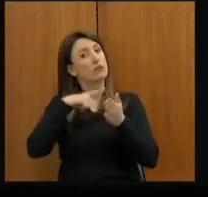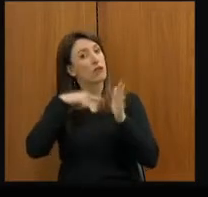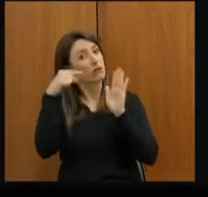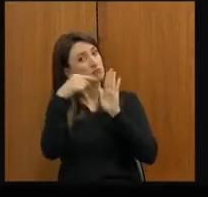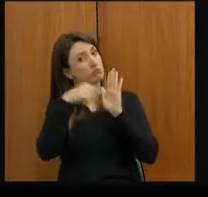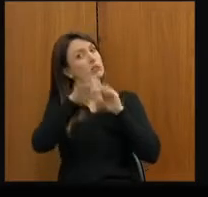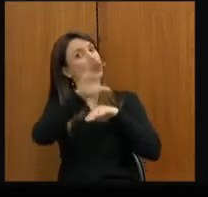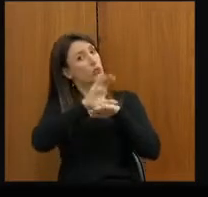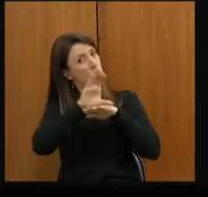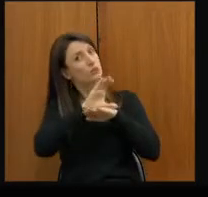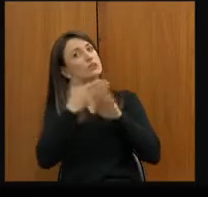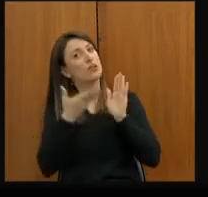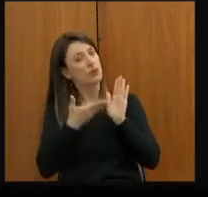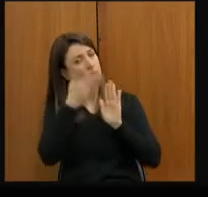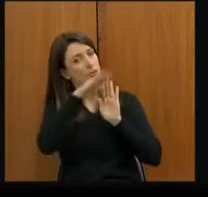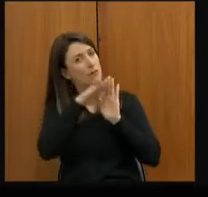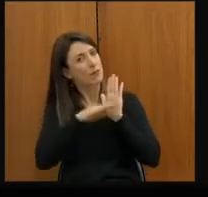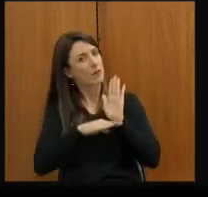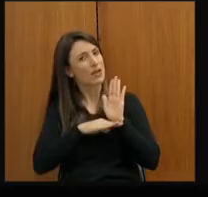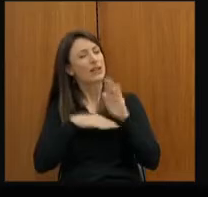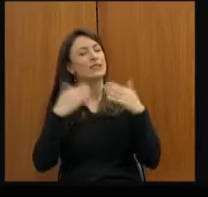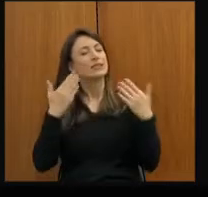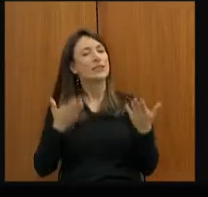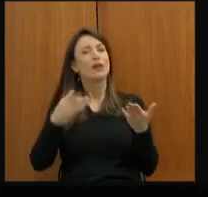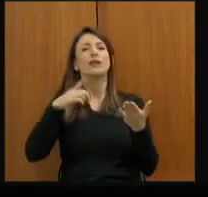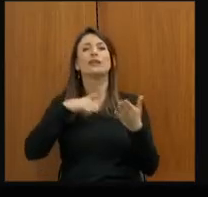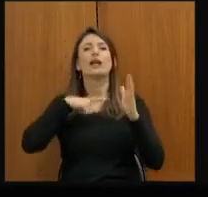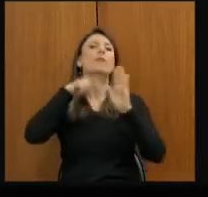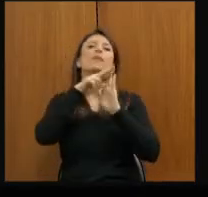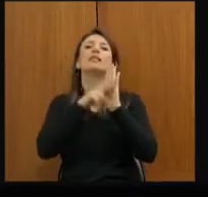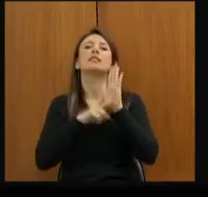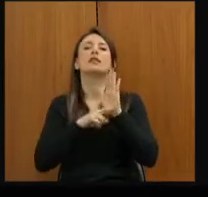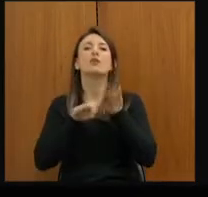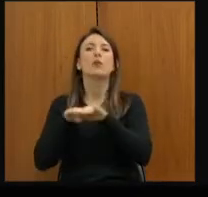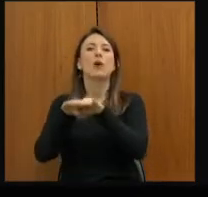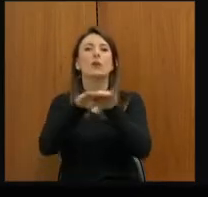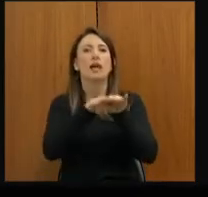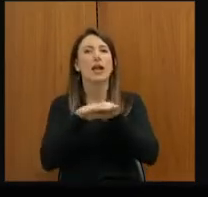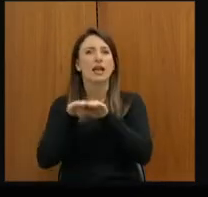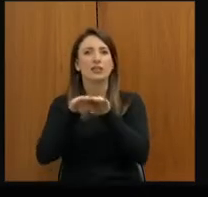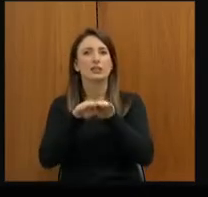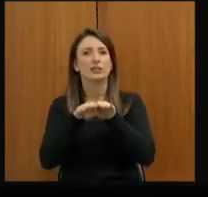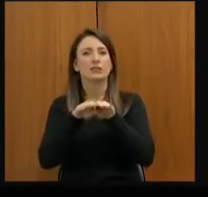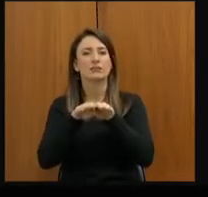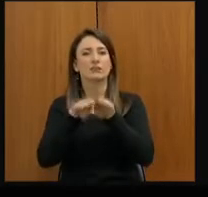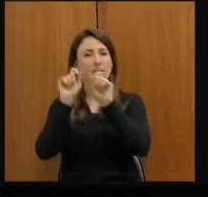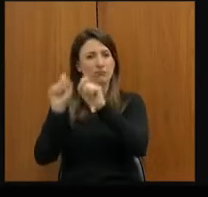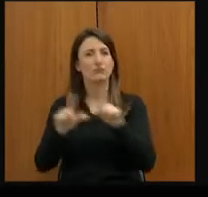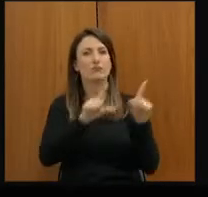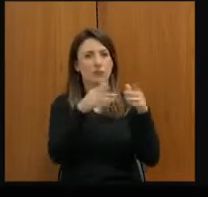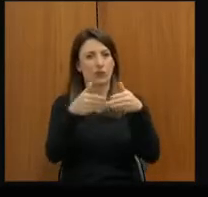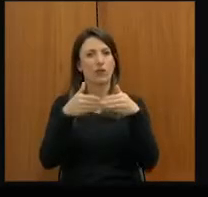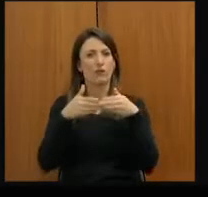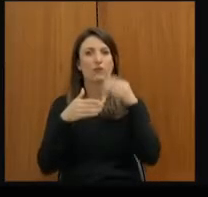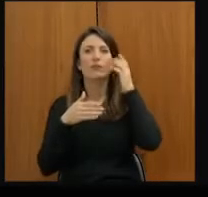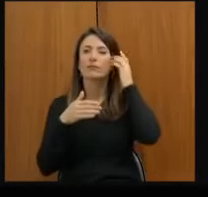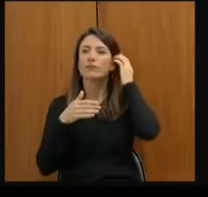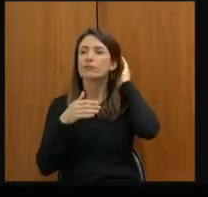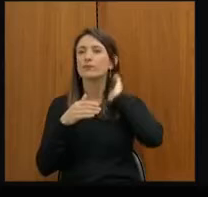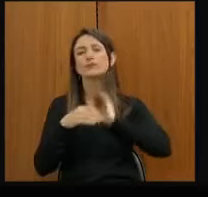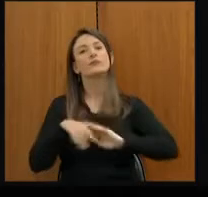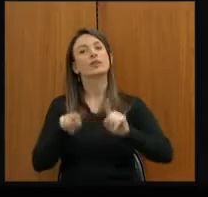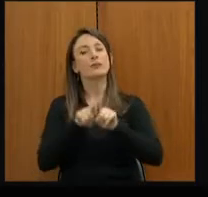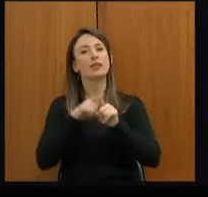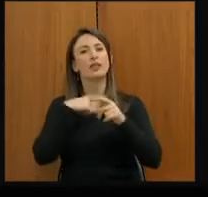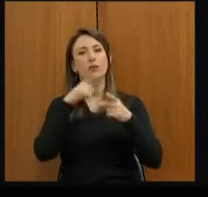então nós temos aí o princípio da Igualdade pode passar por favor Oi e o princípio